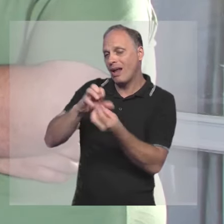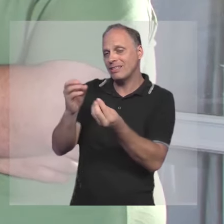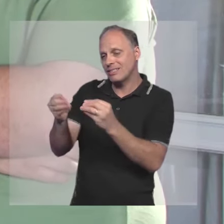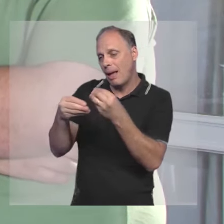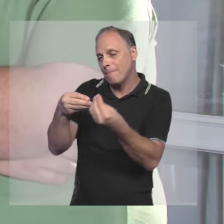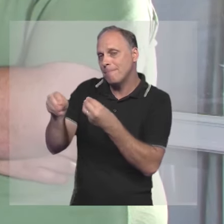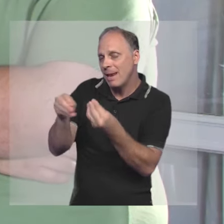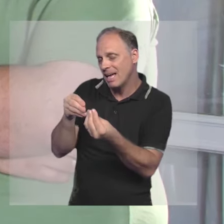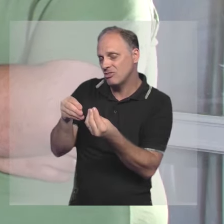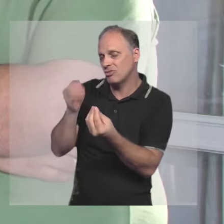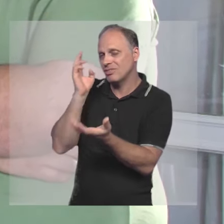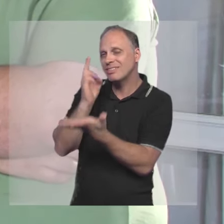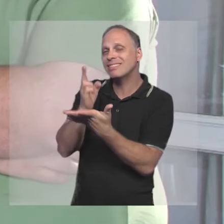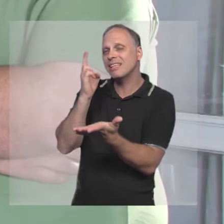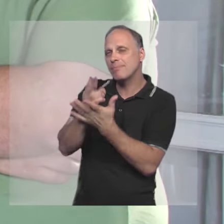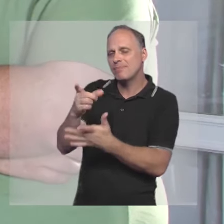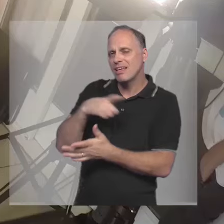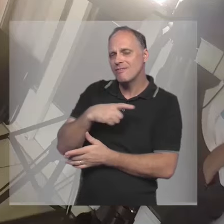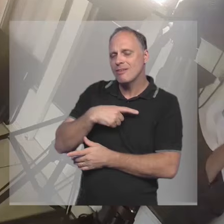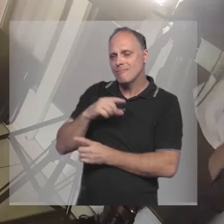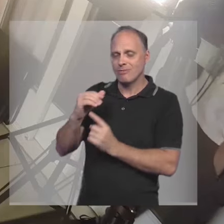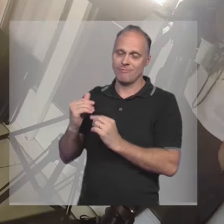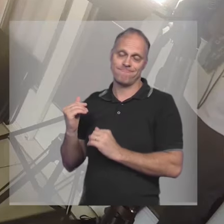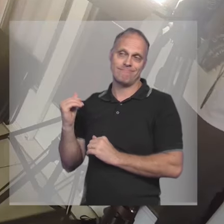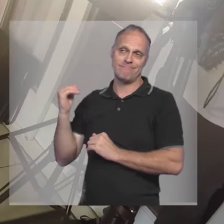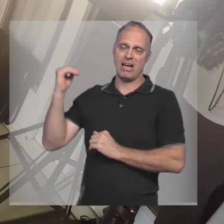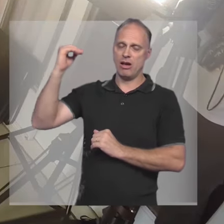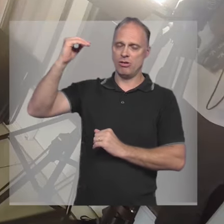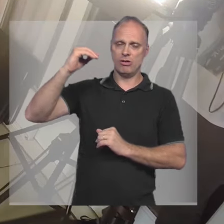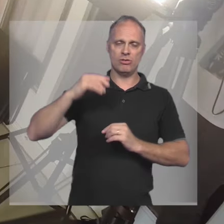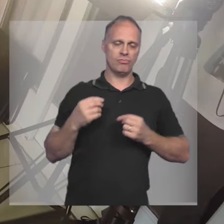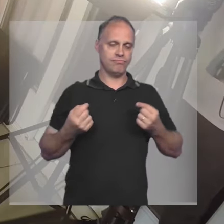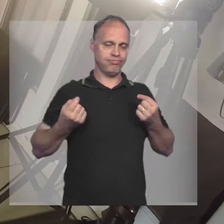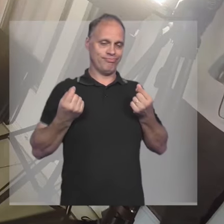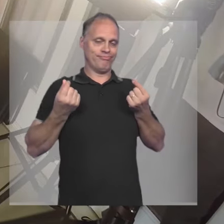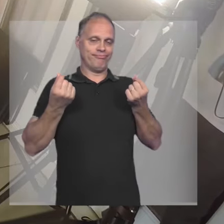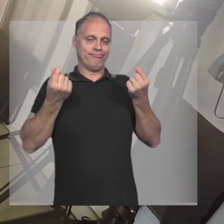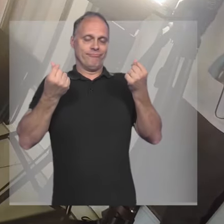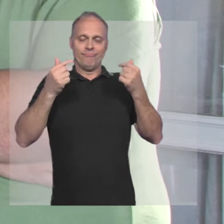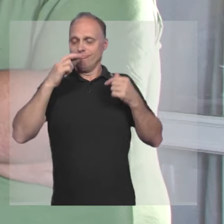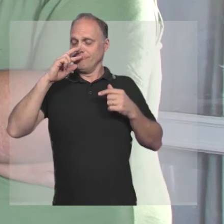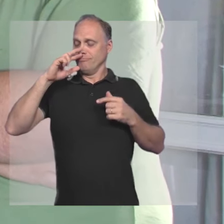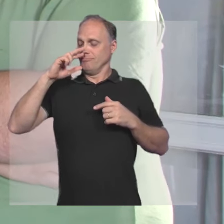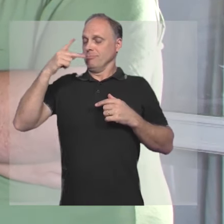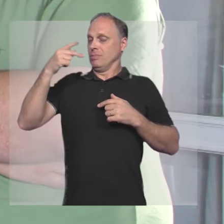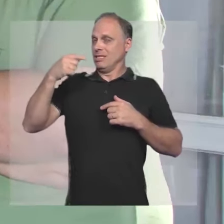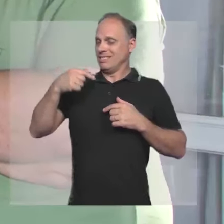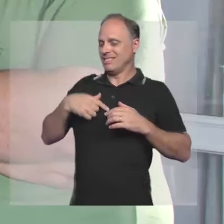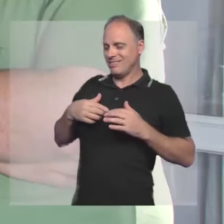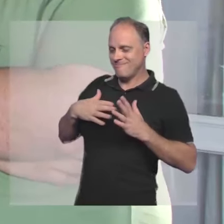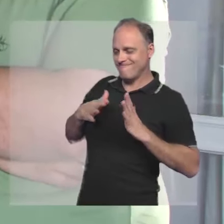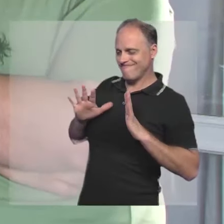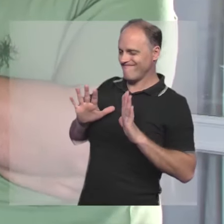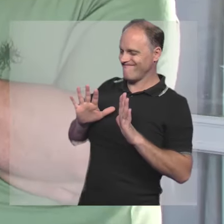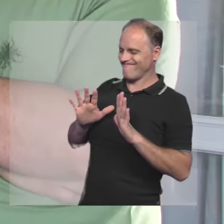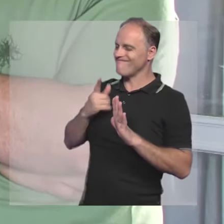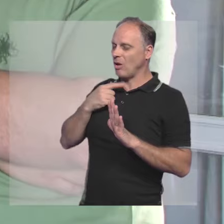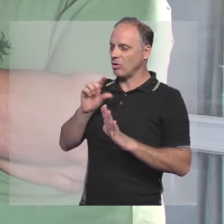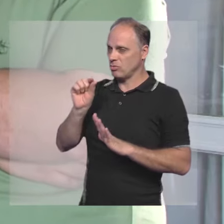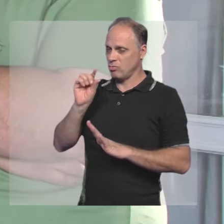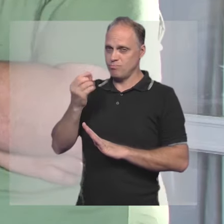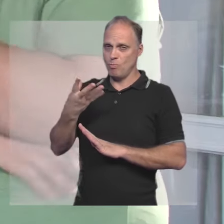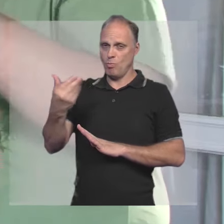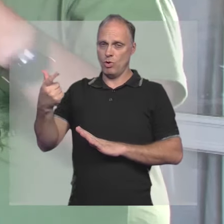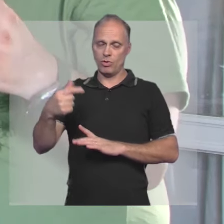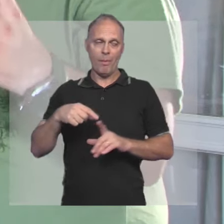sempre denotou um certo ar de superioridade, de um lance meio snob, assim, que eu pessoalmente não gosto. Mas existe